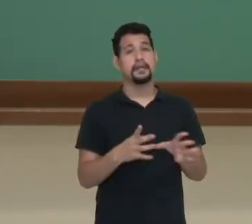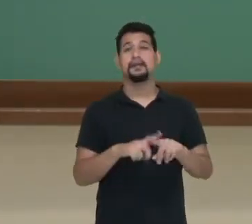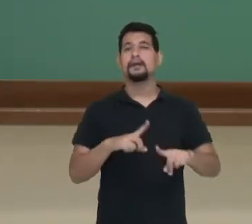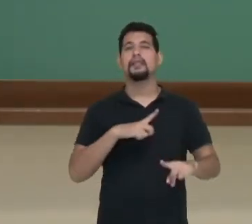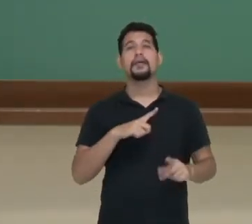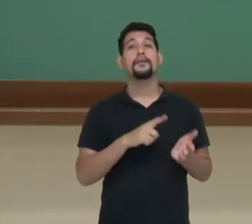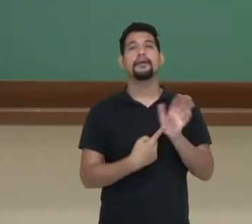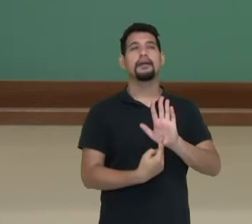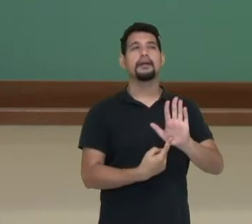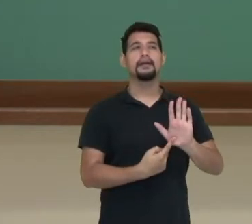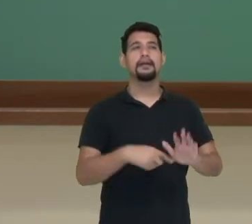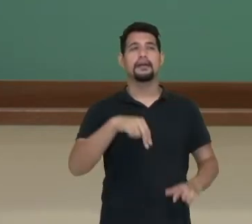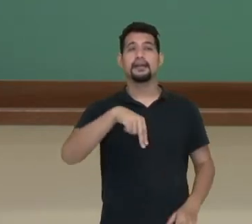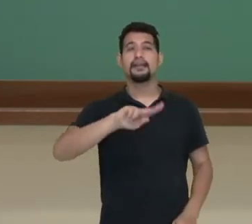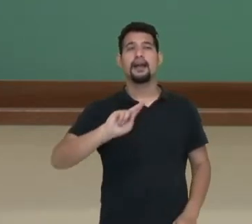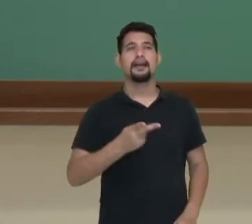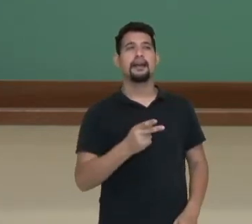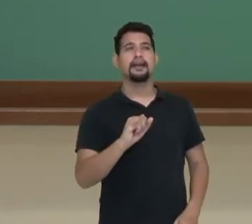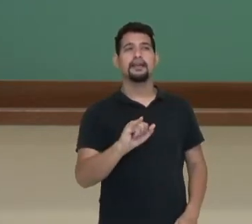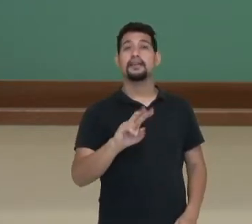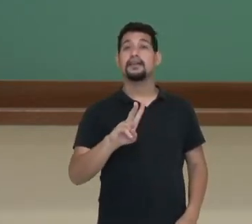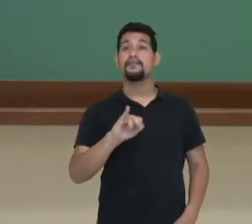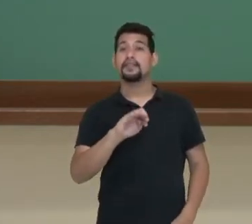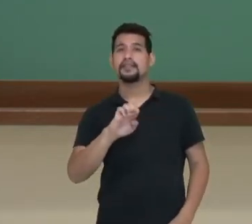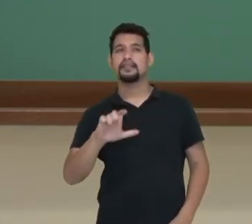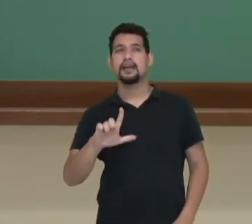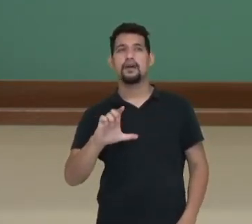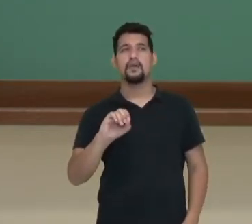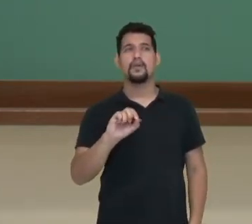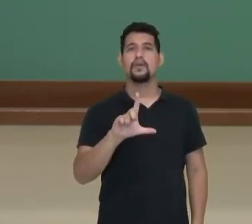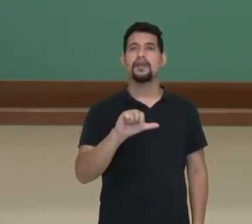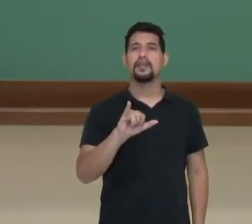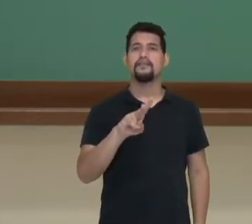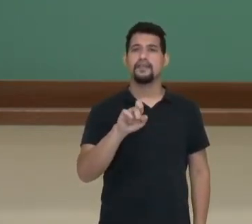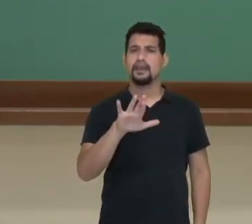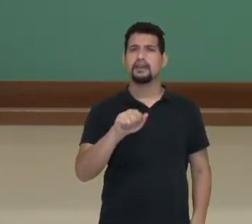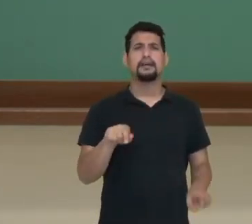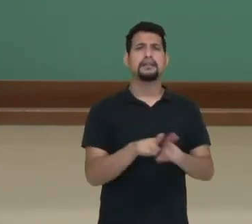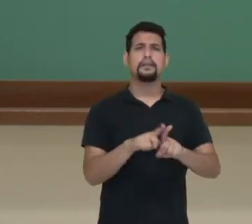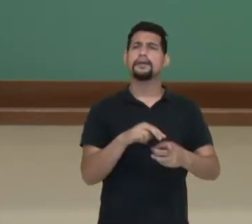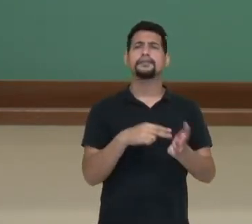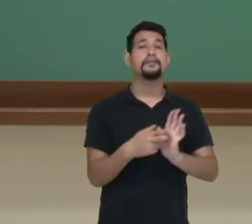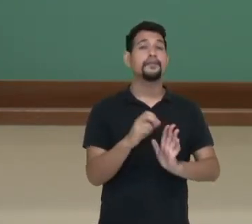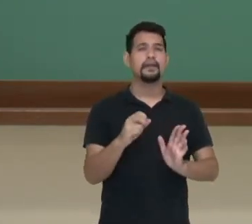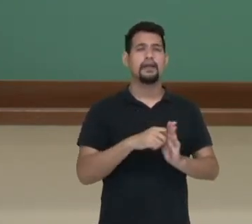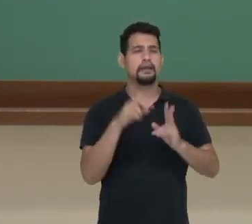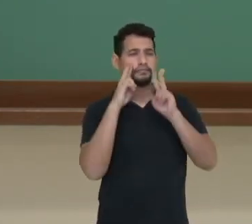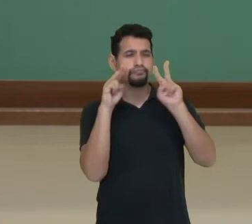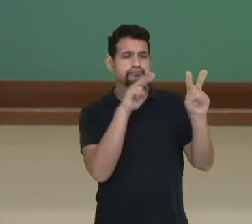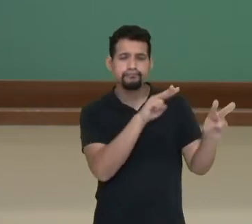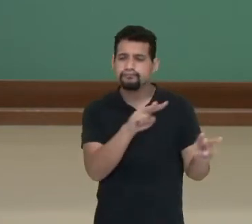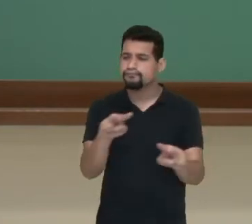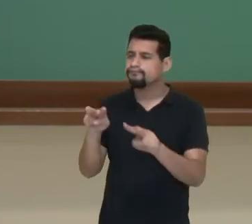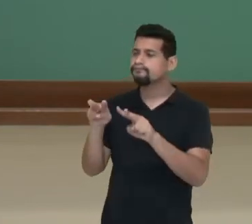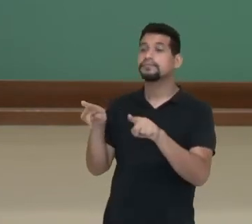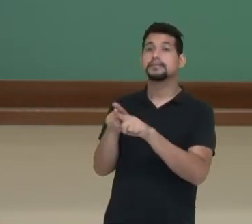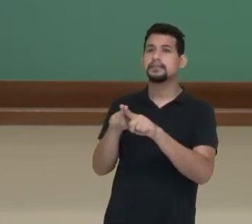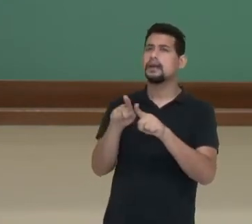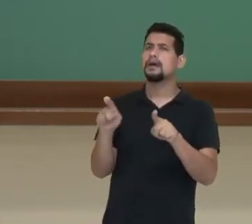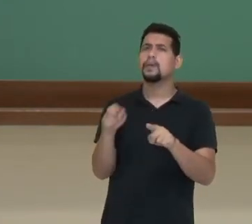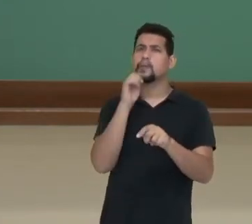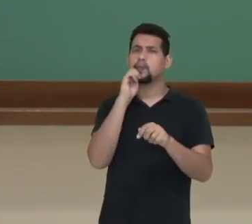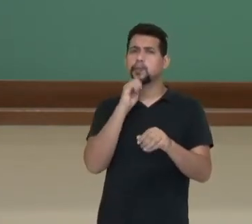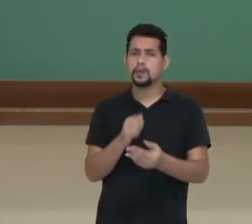temos aqui o NHI Vital de Oliveira em justamente missão de escolta. Isso é, acompanhando o navio que levava bens